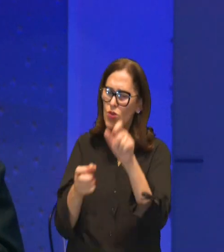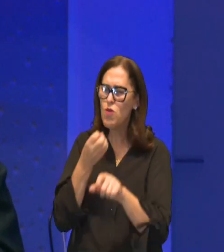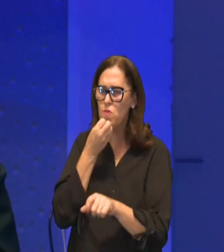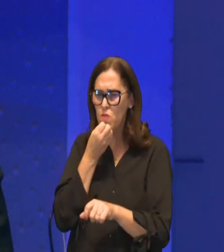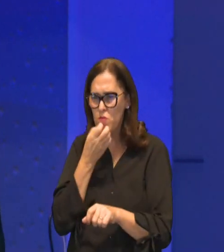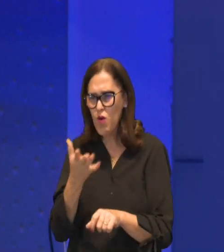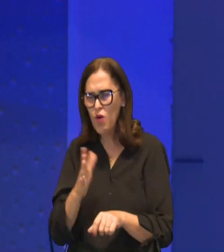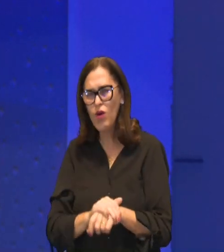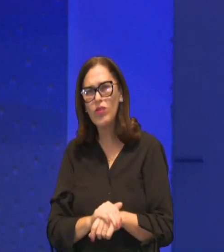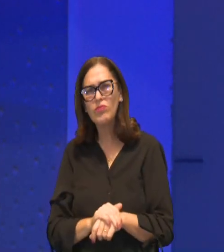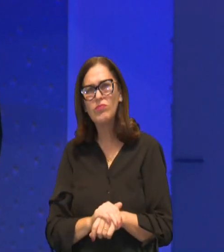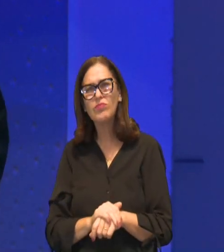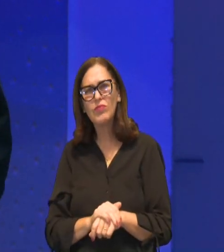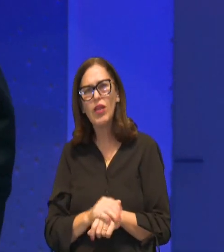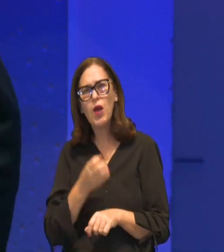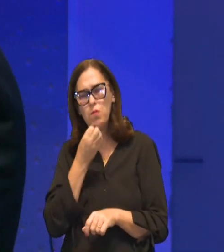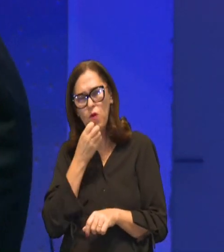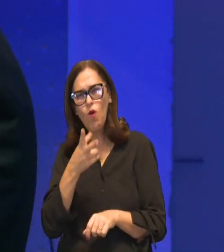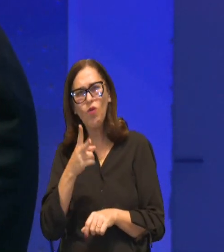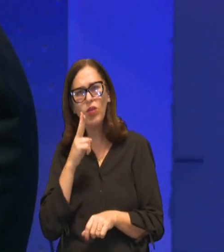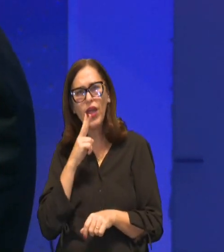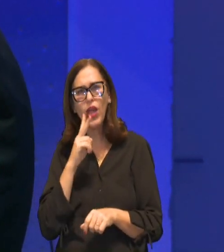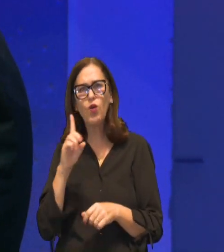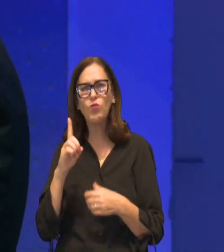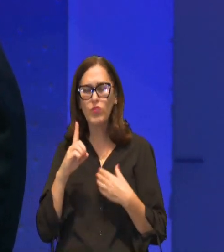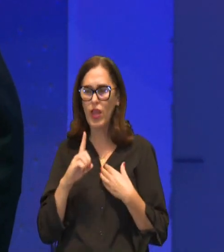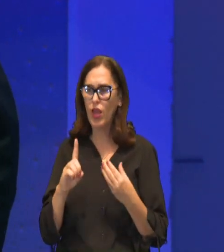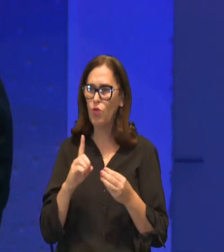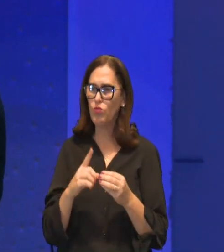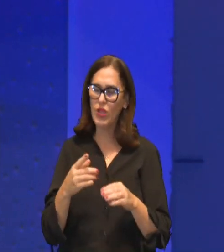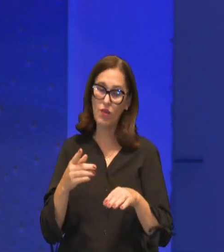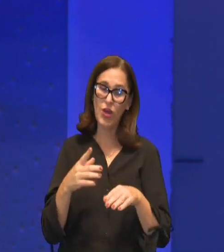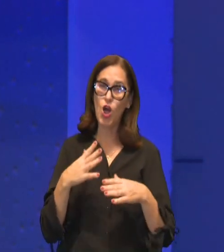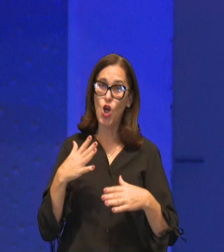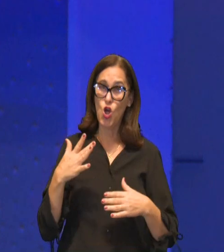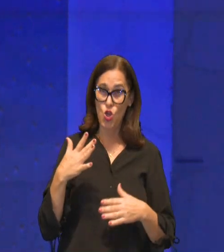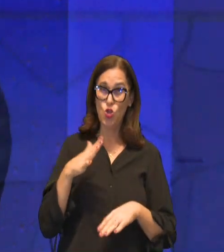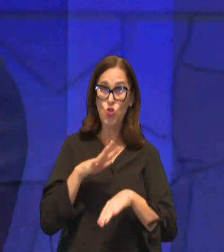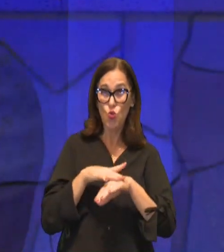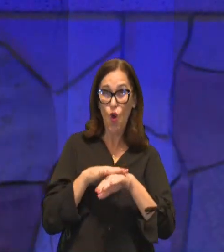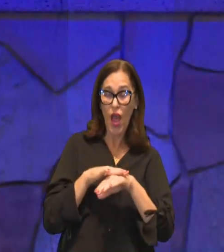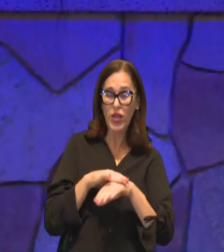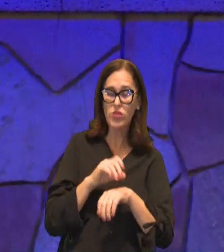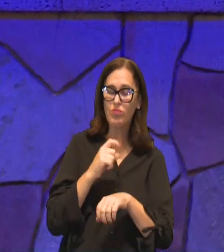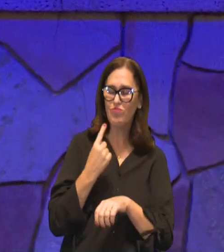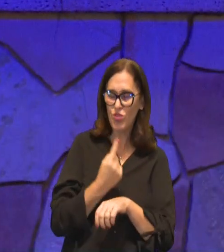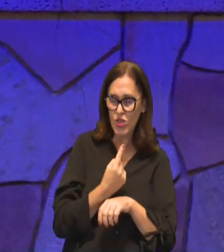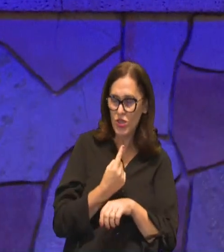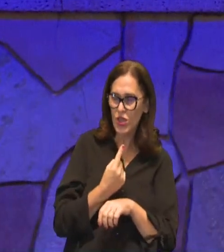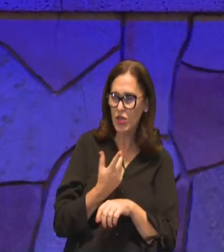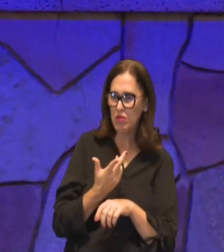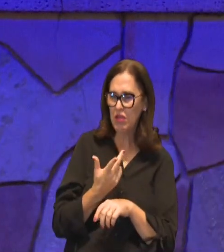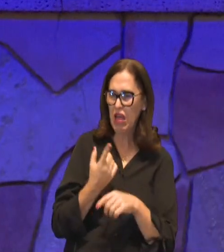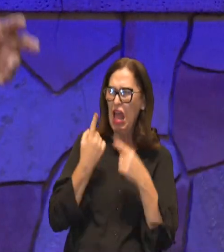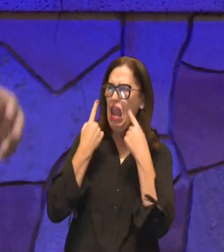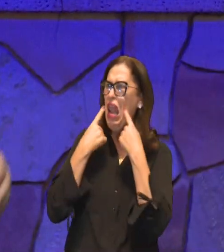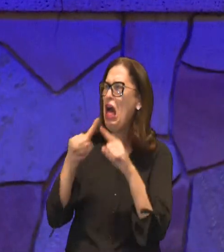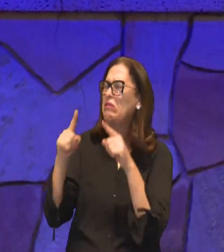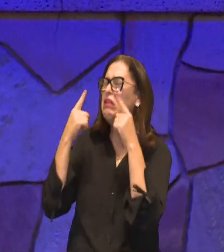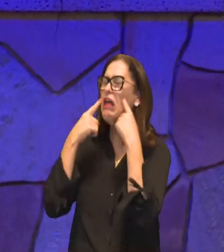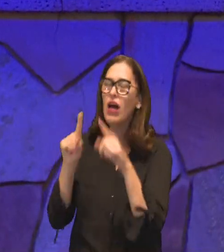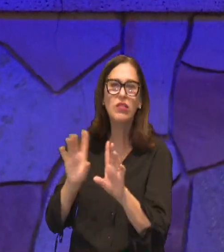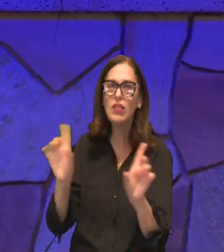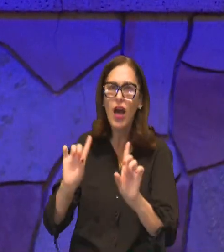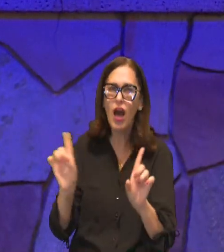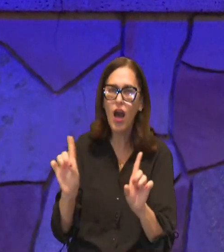isso é uma coisa boa de se fazer, queridos. No momento que você está se sentindo aflito, angustiado, ao invés de lamentar, de lamuriar, de falar